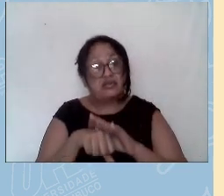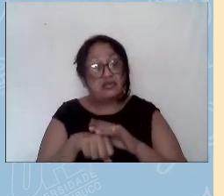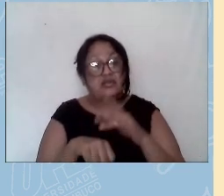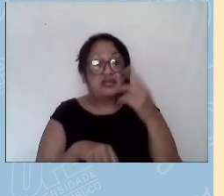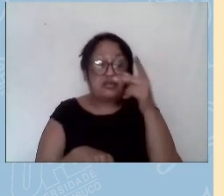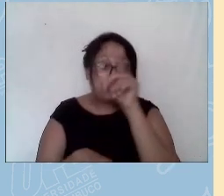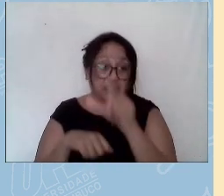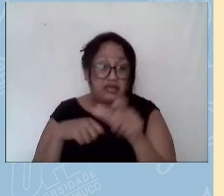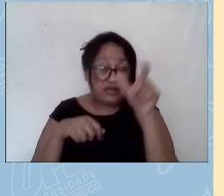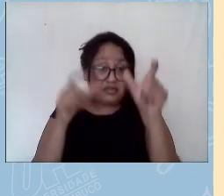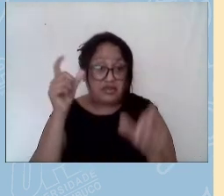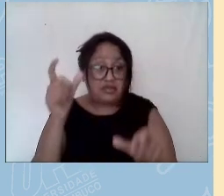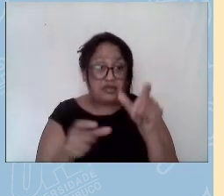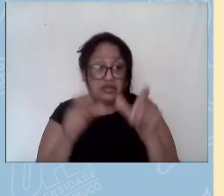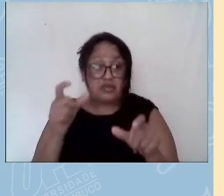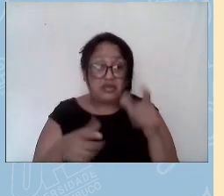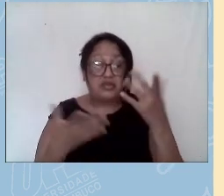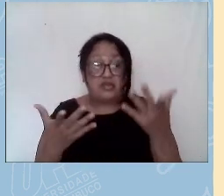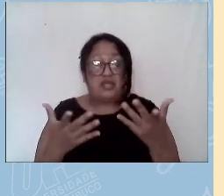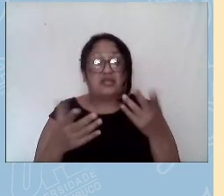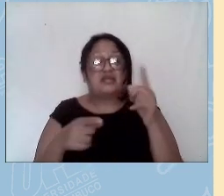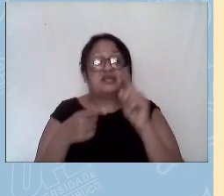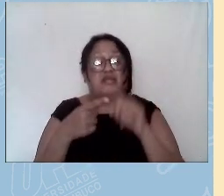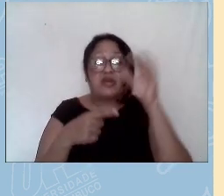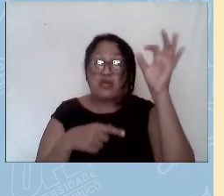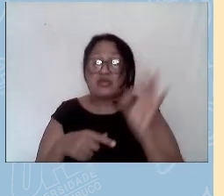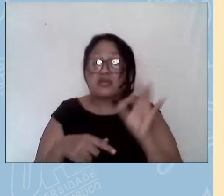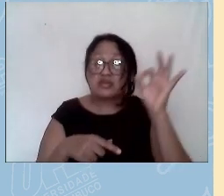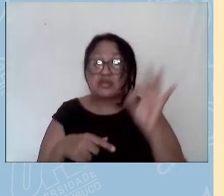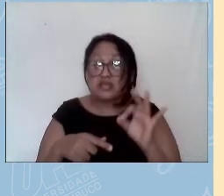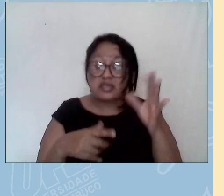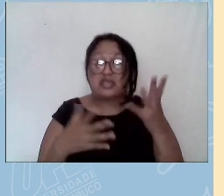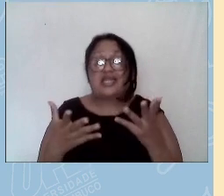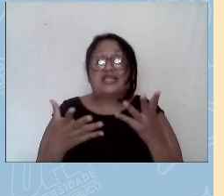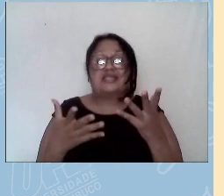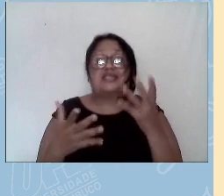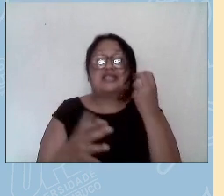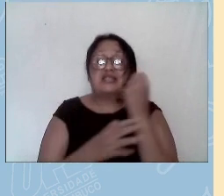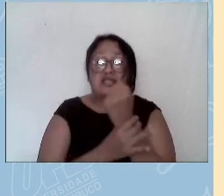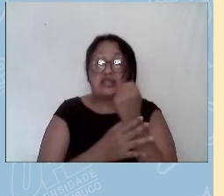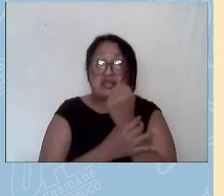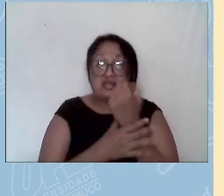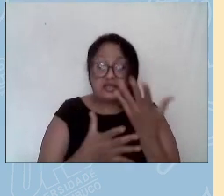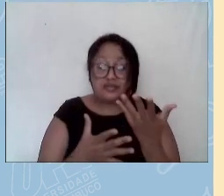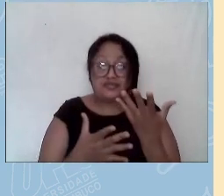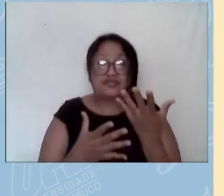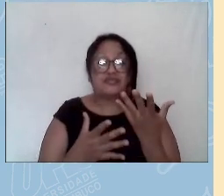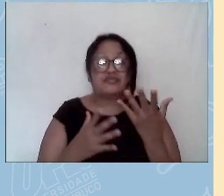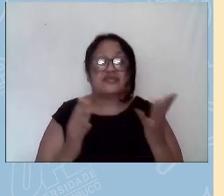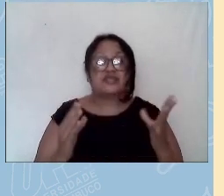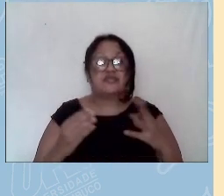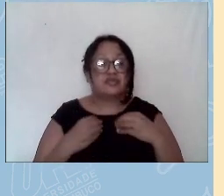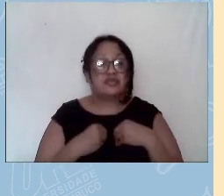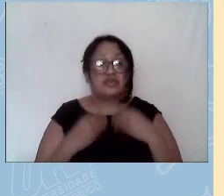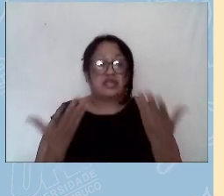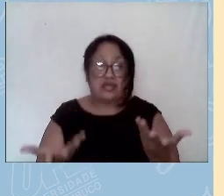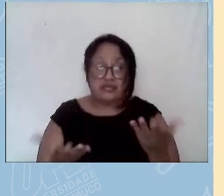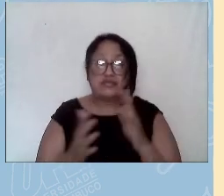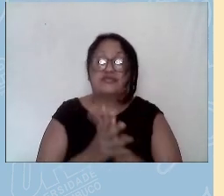considerar também o percentual de eficácia desse imunizante neste sentido